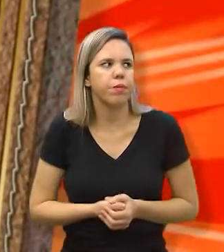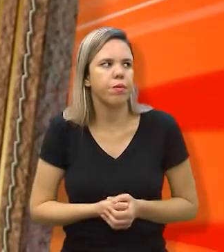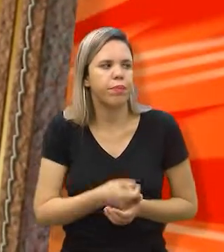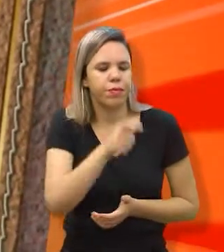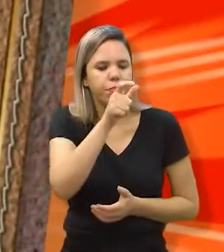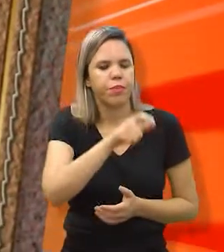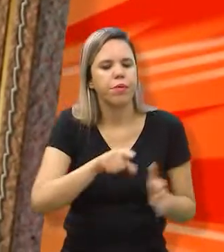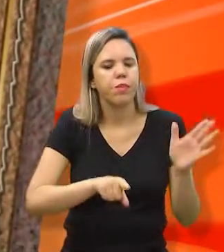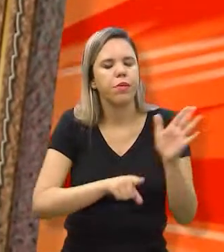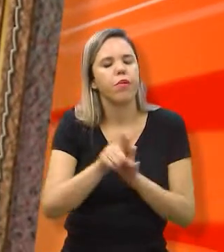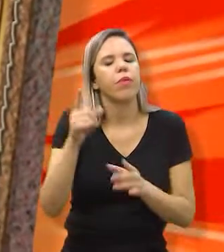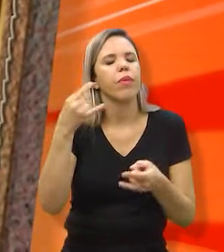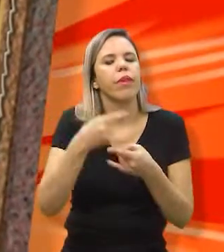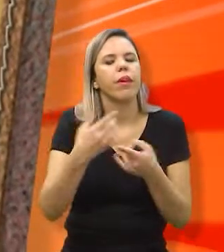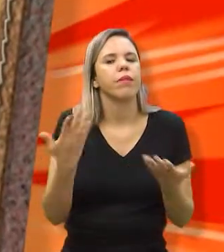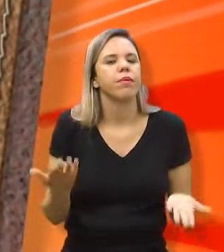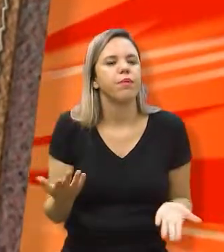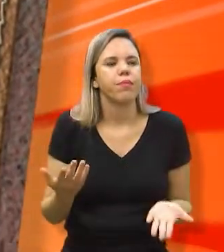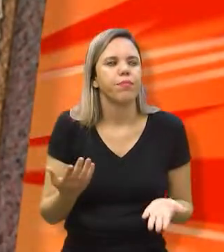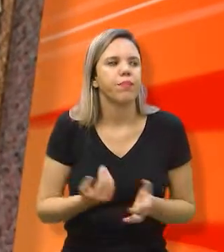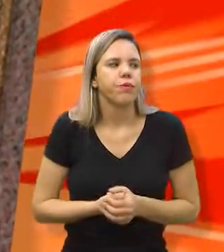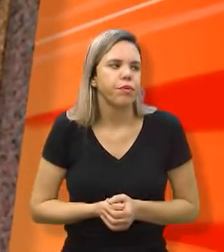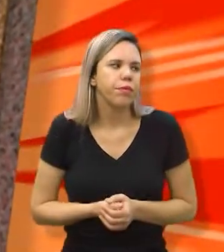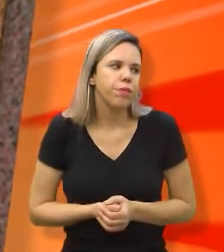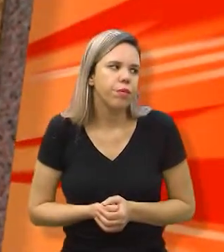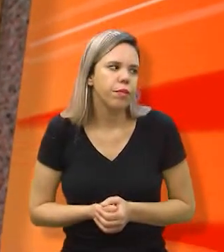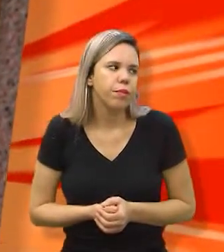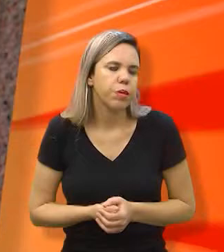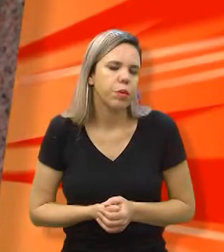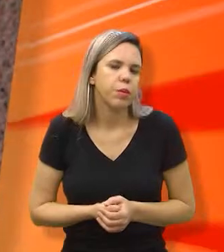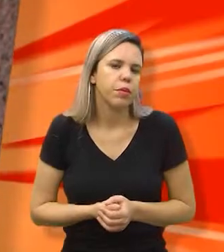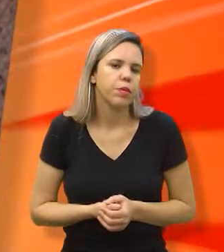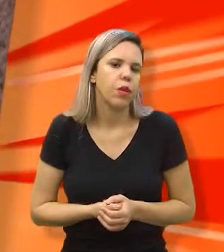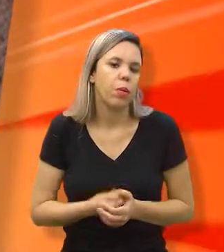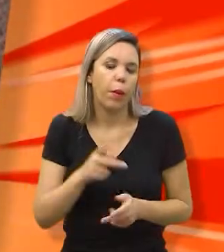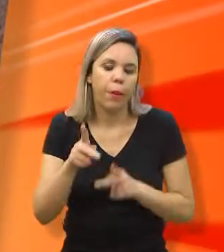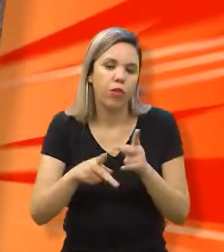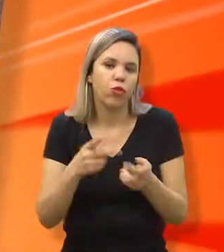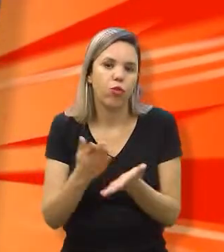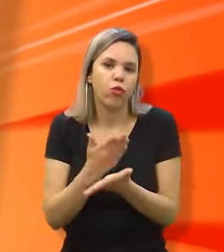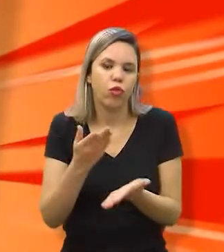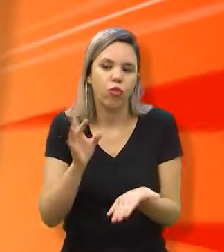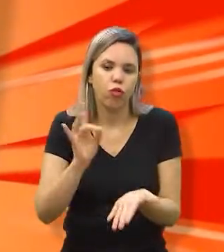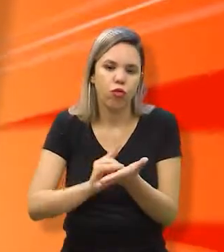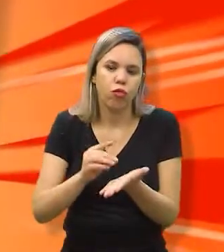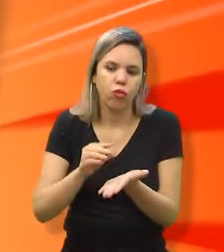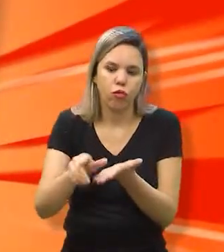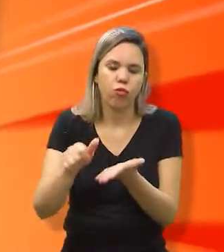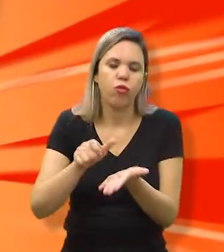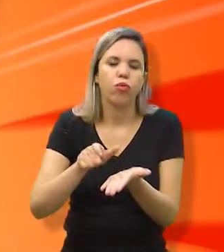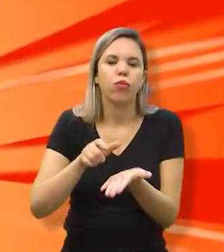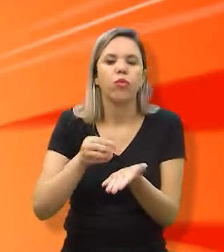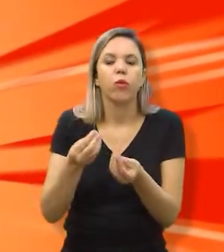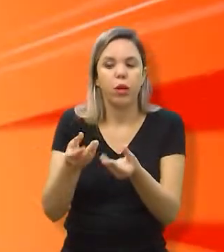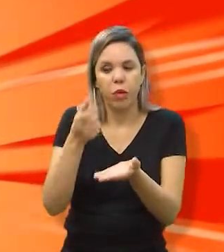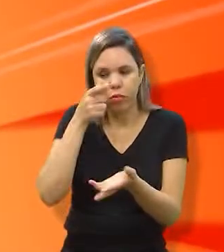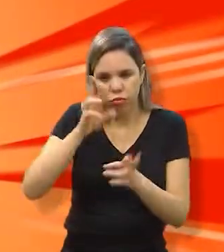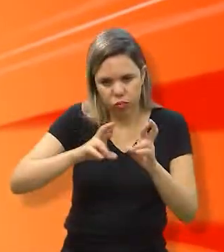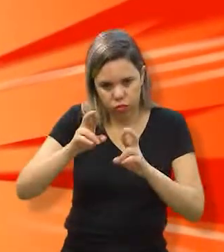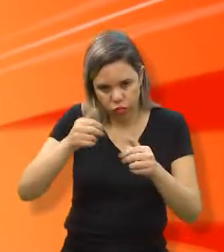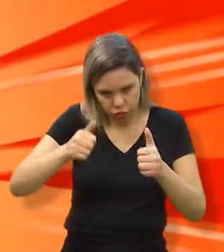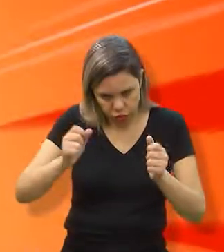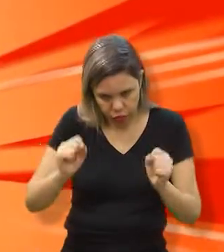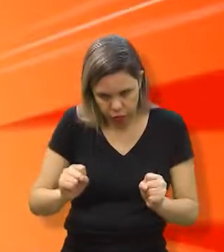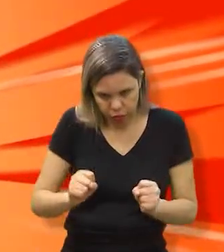alguém perguntou na live para um editor se podia mandar um original para ele analisar. E aí ele